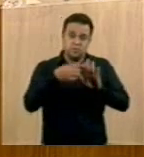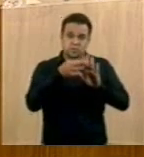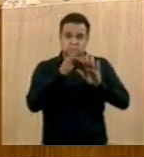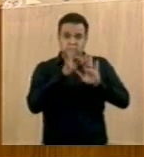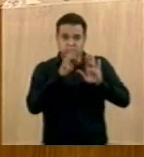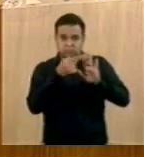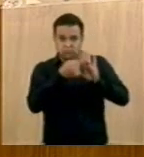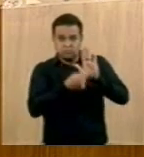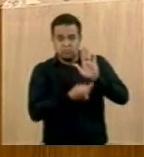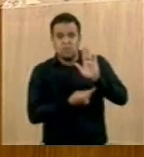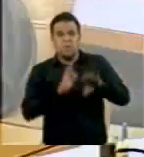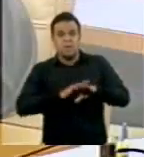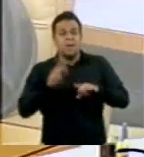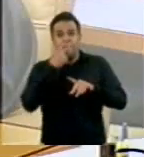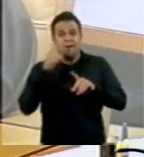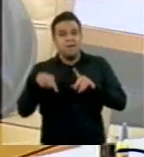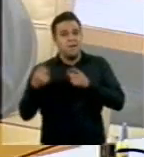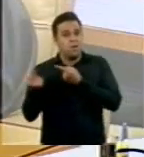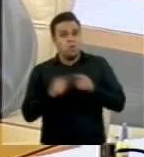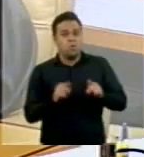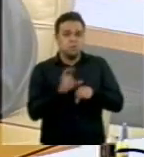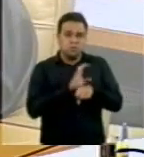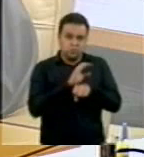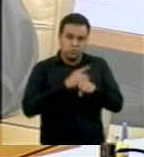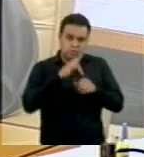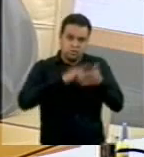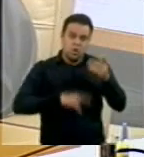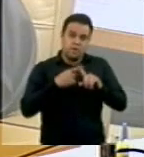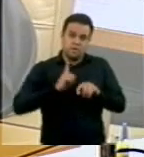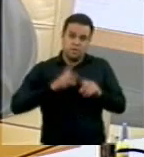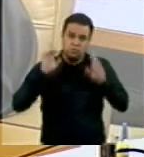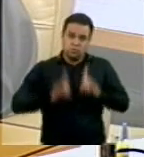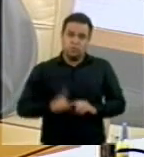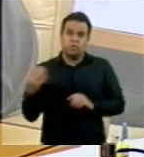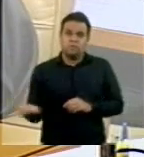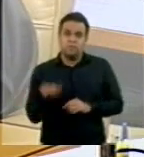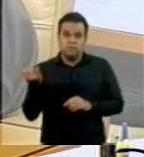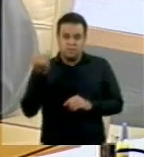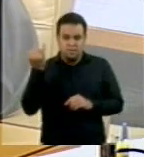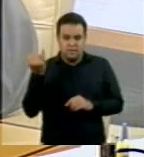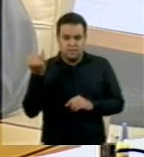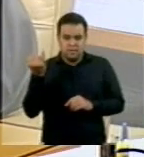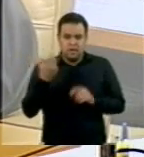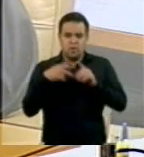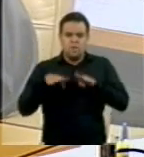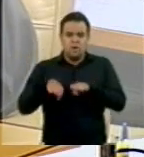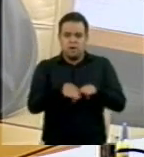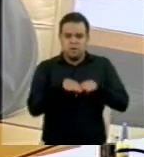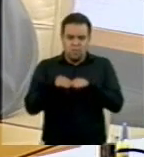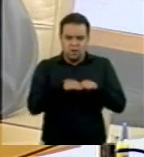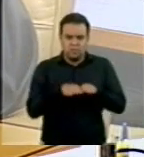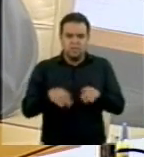aviltam, ainda que de forma desintencional, o direito fundamental à igualdade